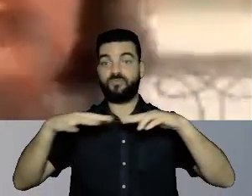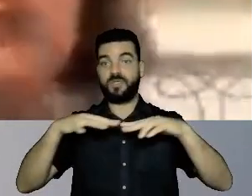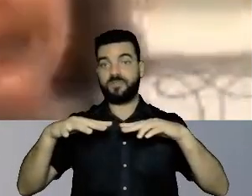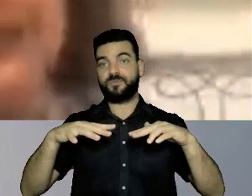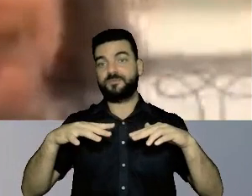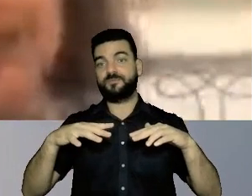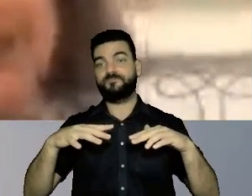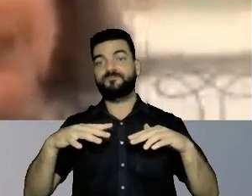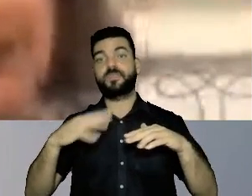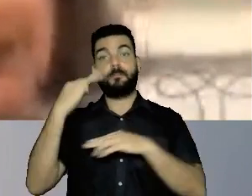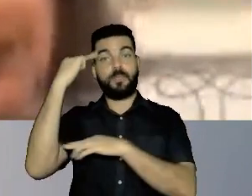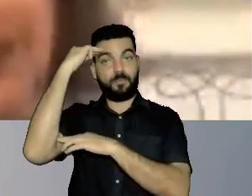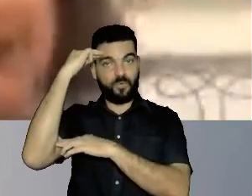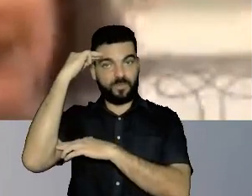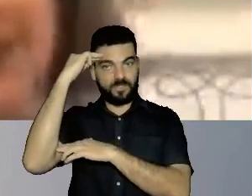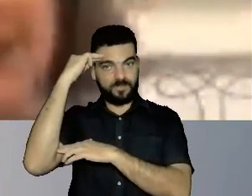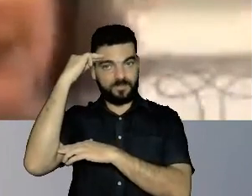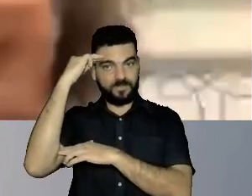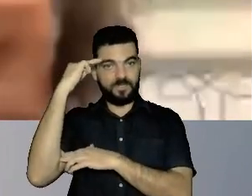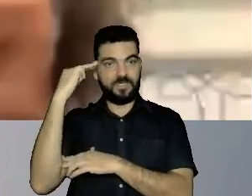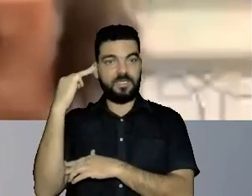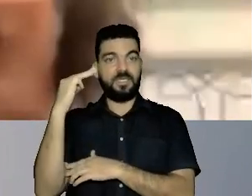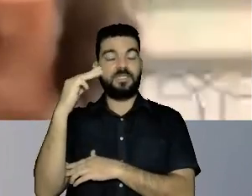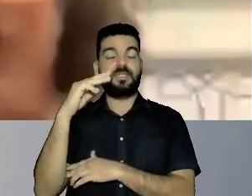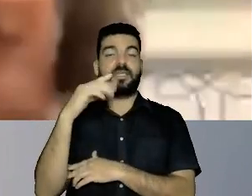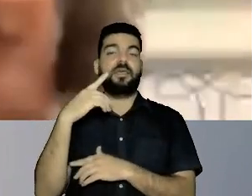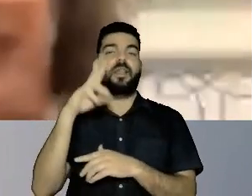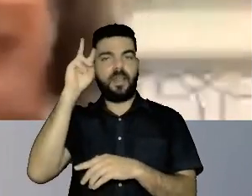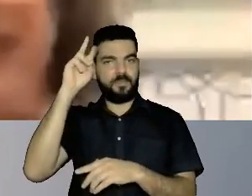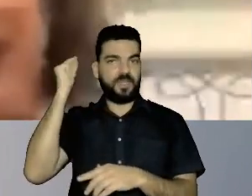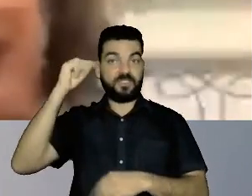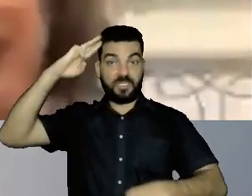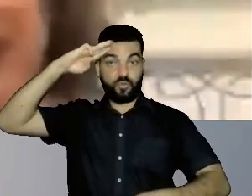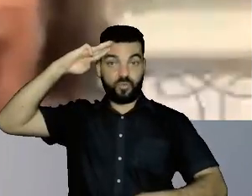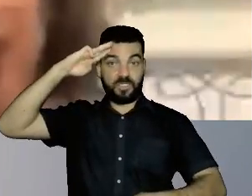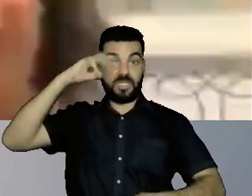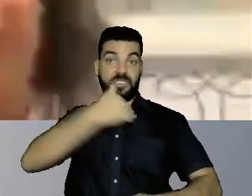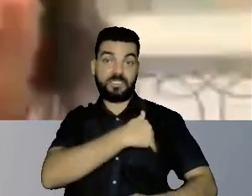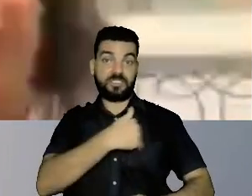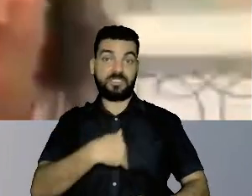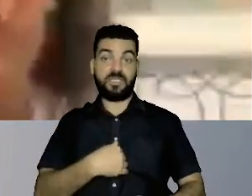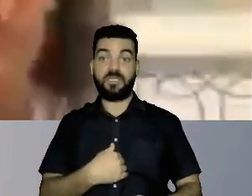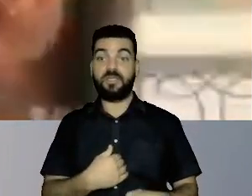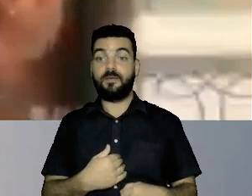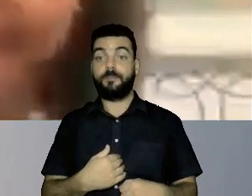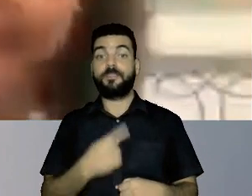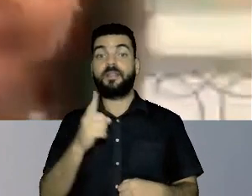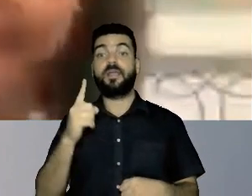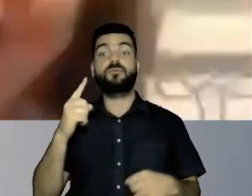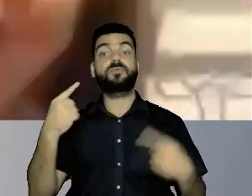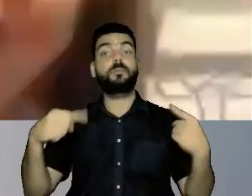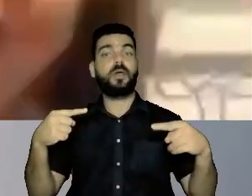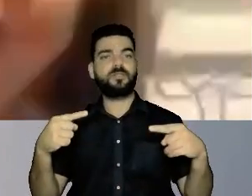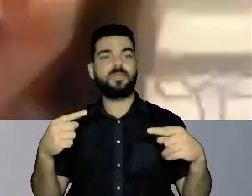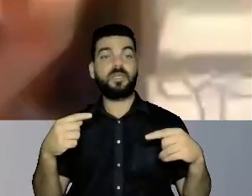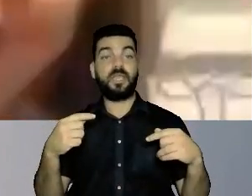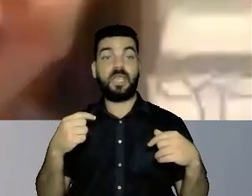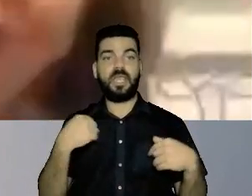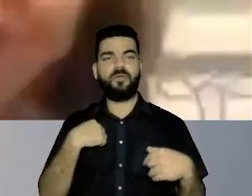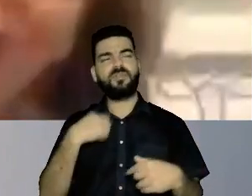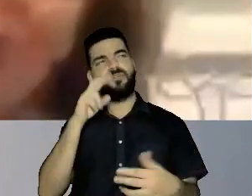emblemáticos, e isso afeta as mulheres também. Você sabe que na Argentina, no movimento da